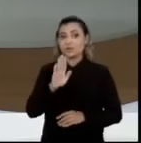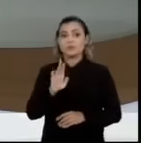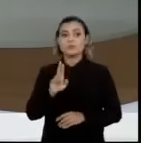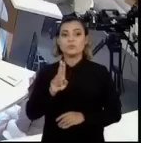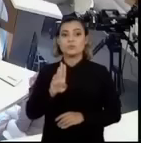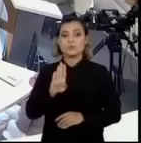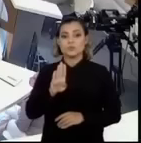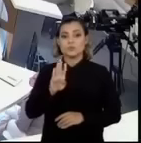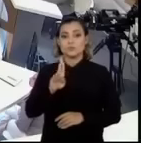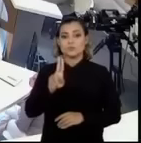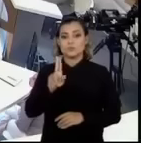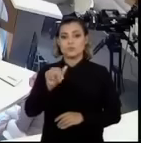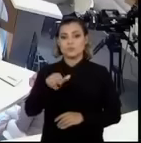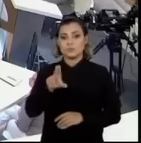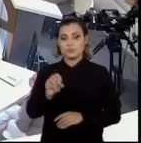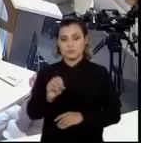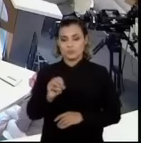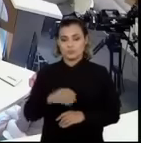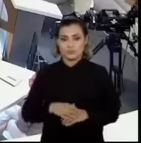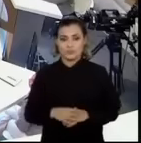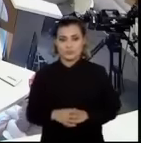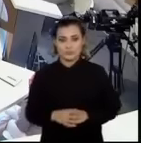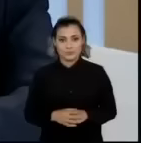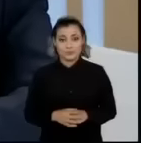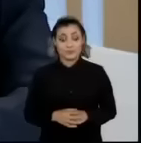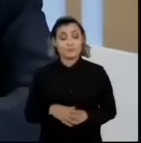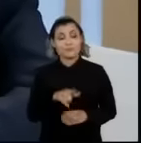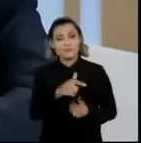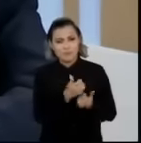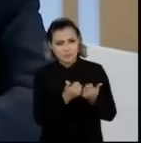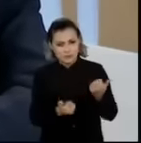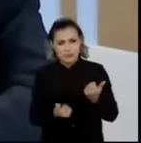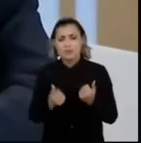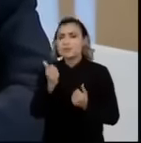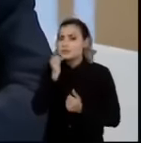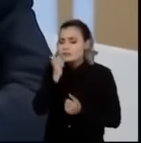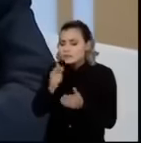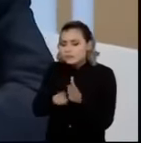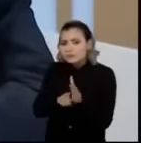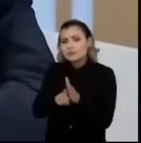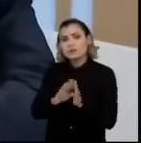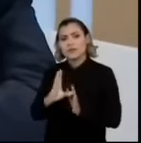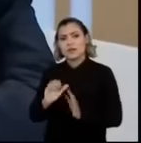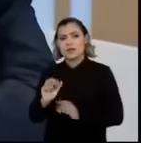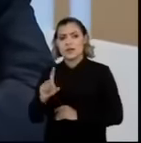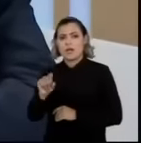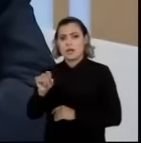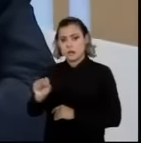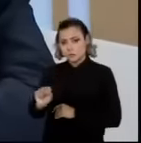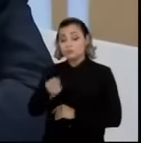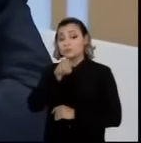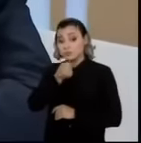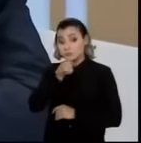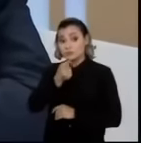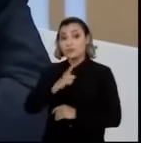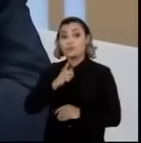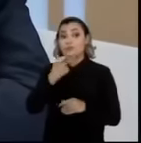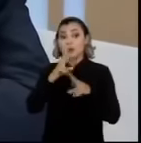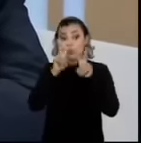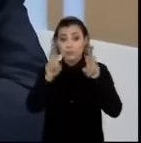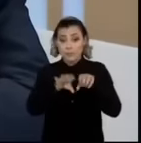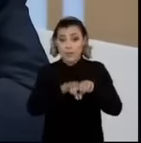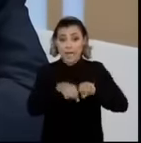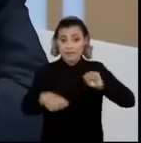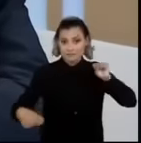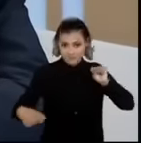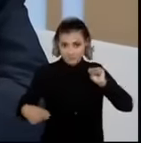por favor. Ministro, o cientista Carlos Nobre nos deu uma entrevista e falou que o açaí, no mundo,